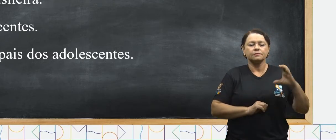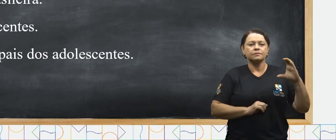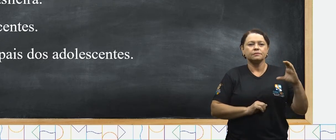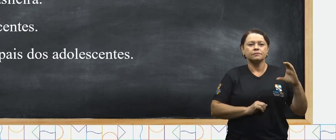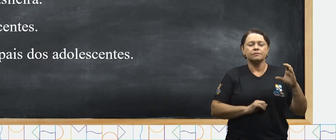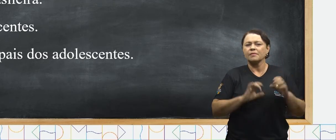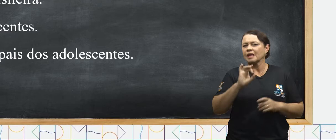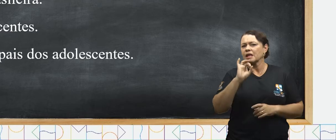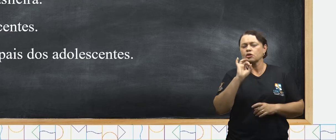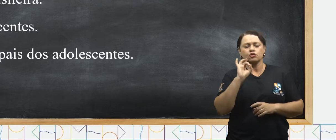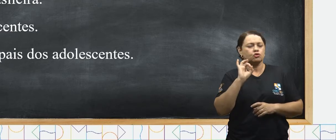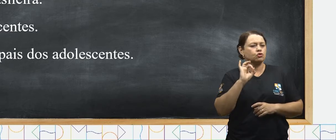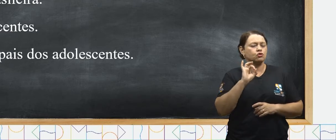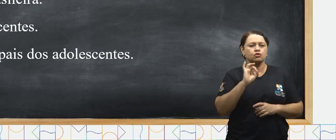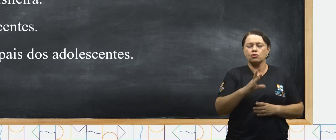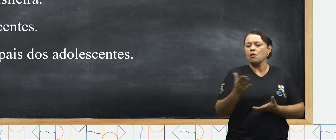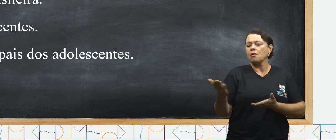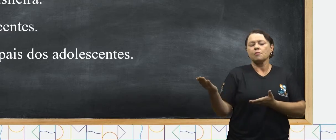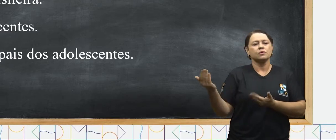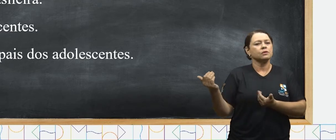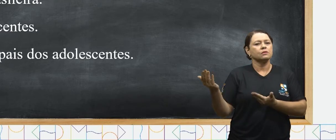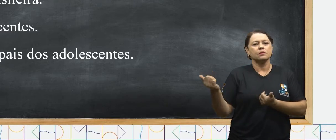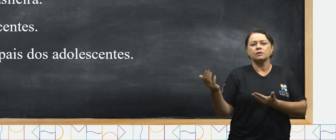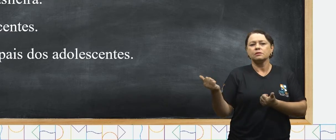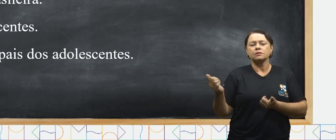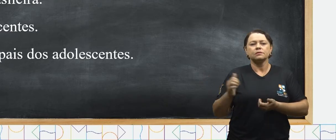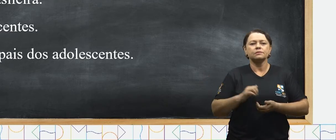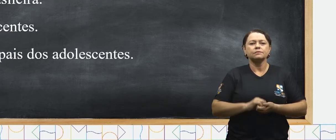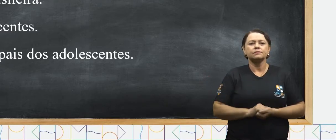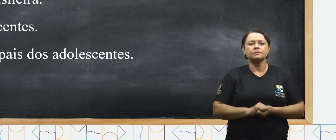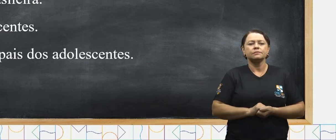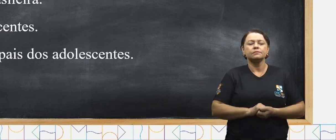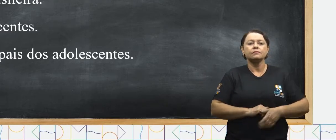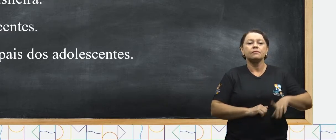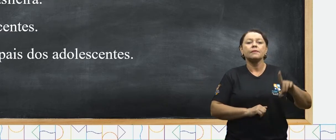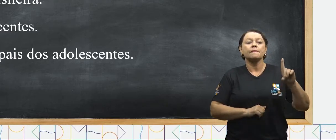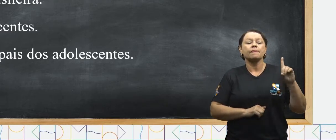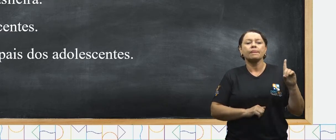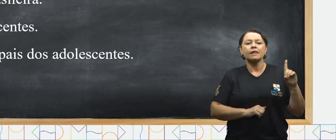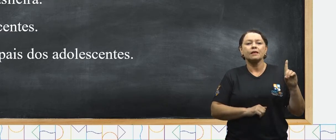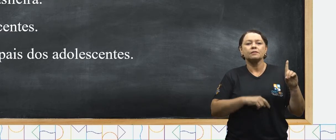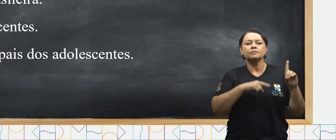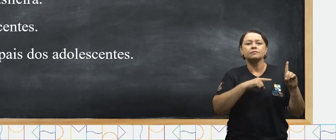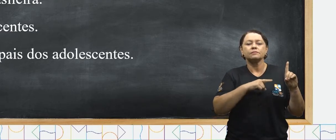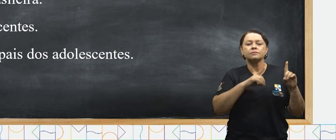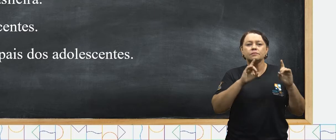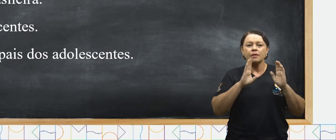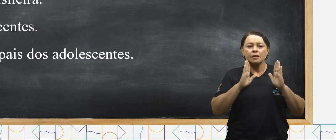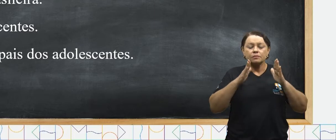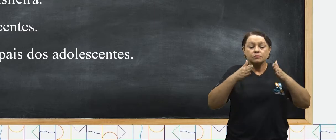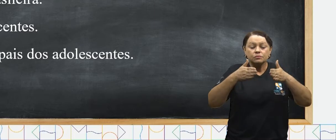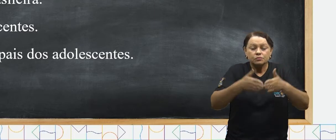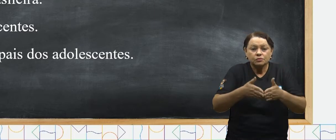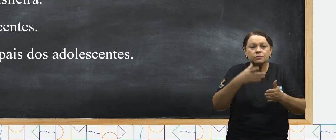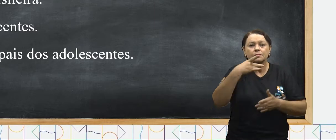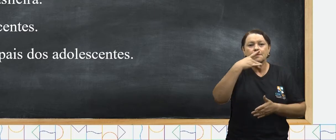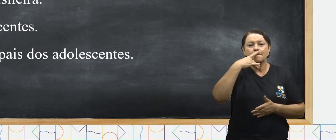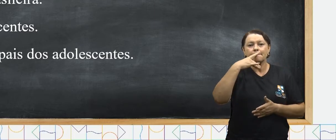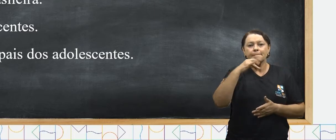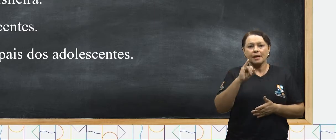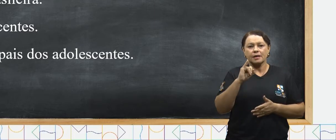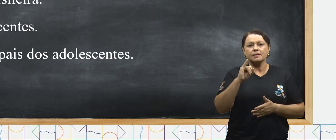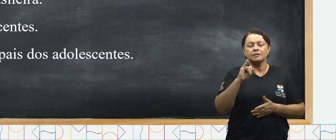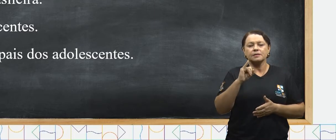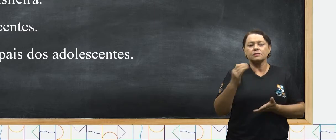Letra C, somente aos adolescentes? Ou esta lei se destina